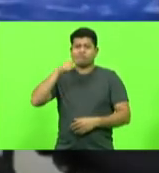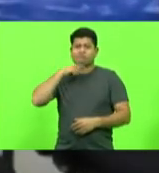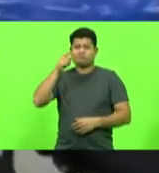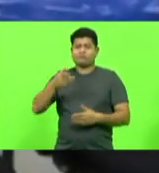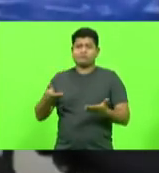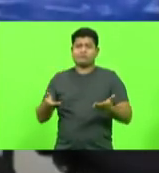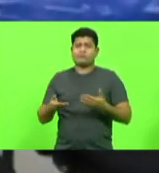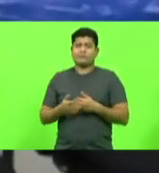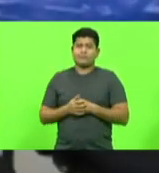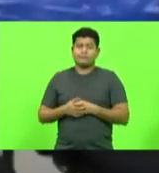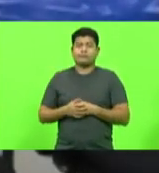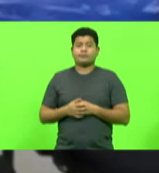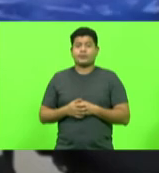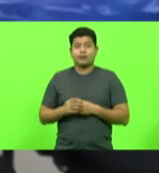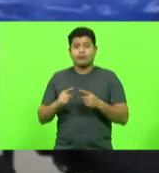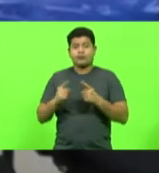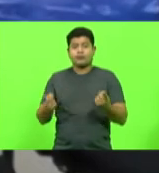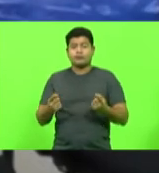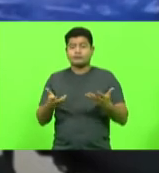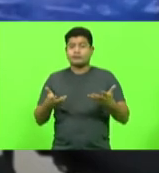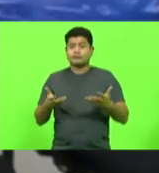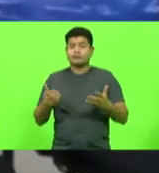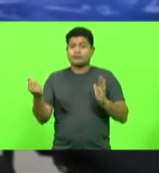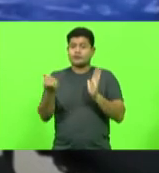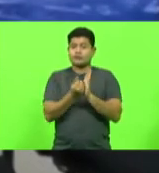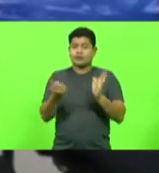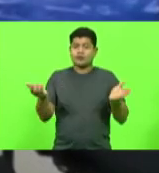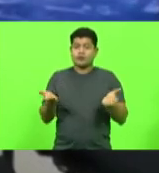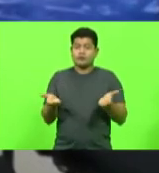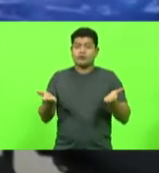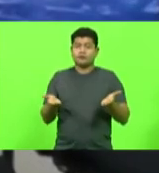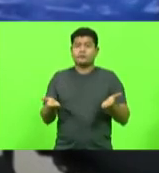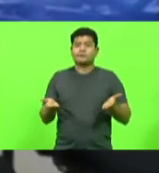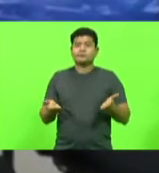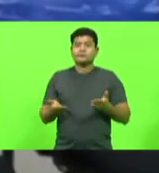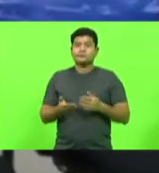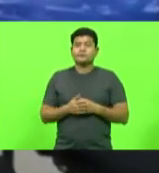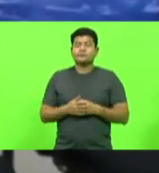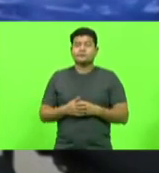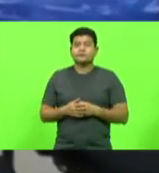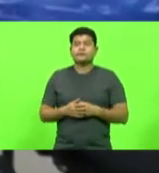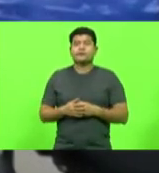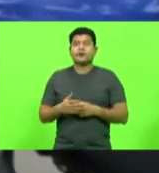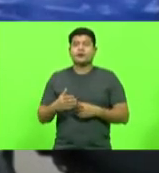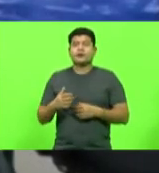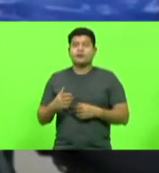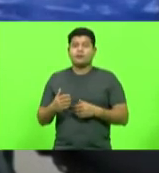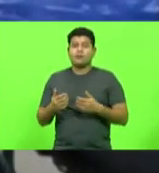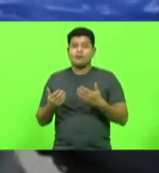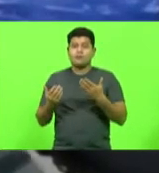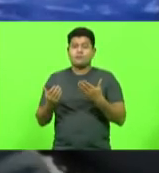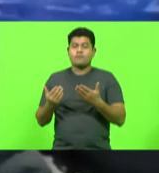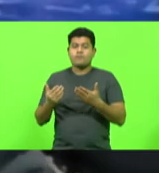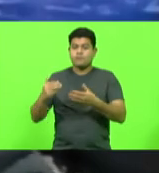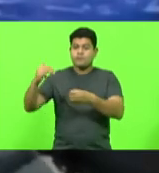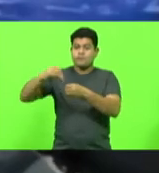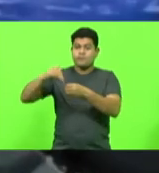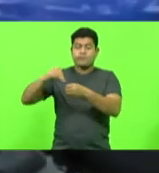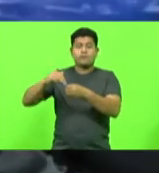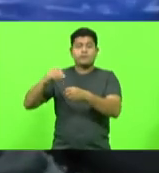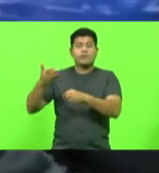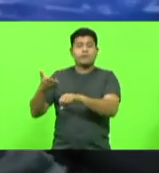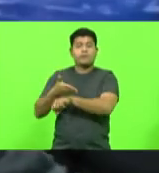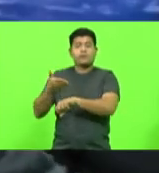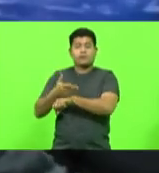sentido. Então, queria deixar aqui registrado essa inquietação ainda por parte dos municípios, e aí